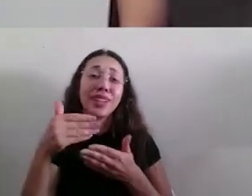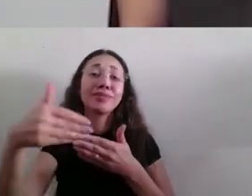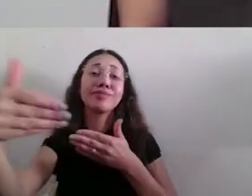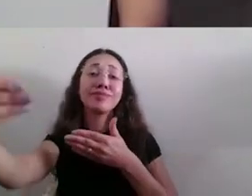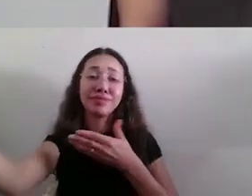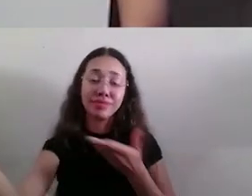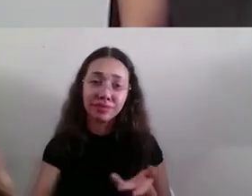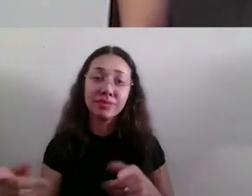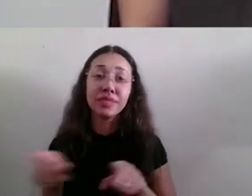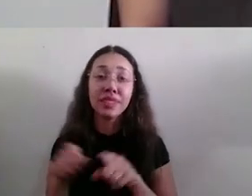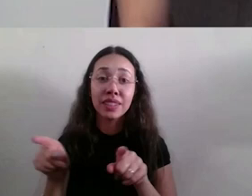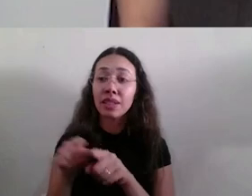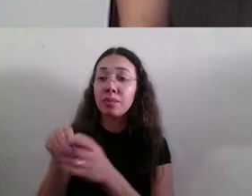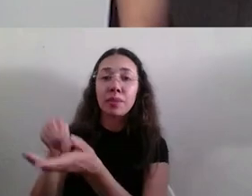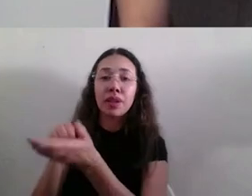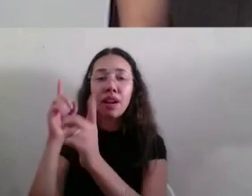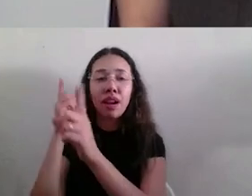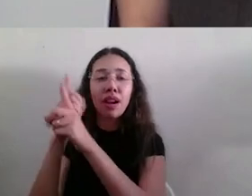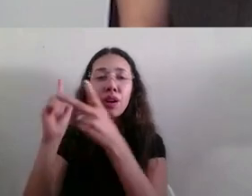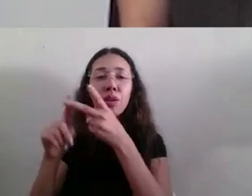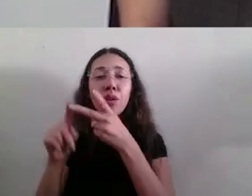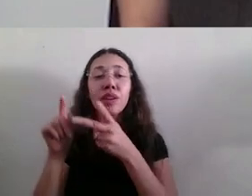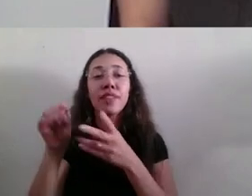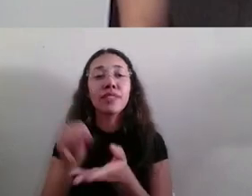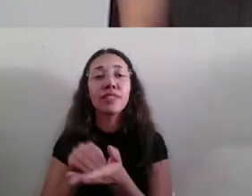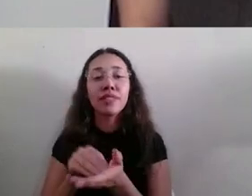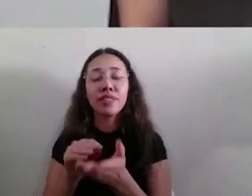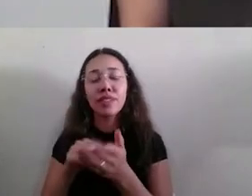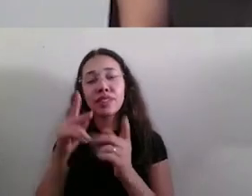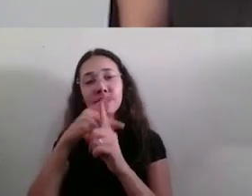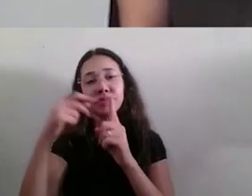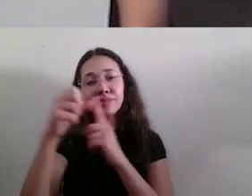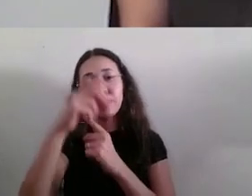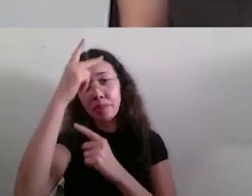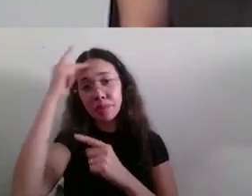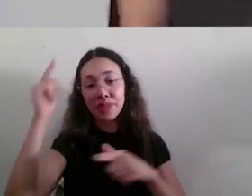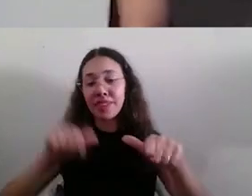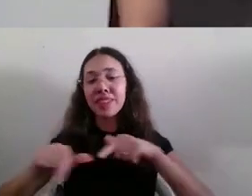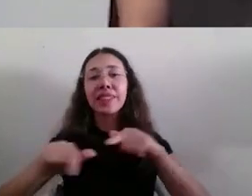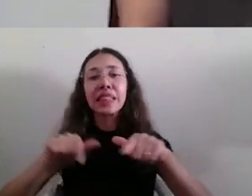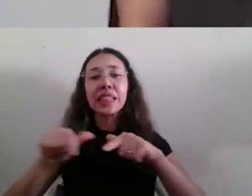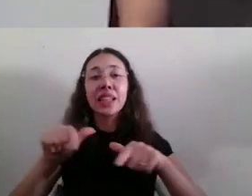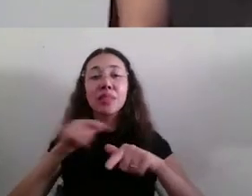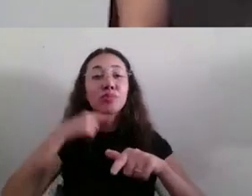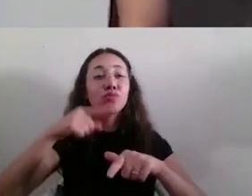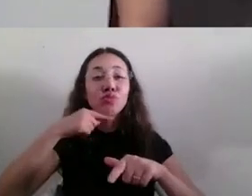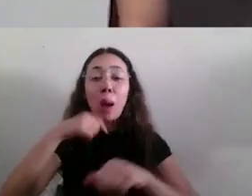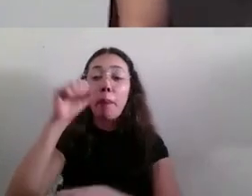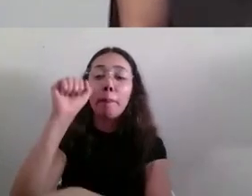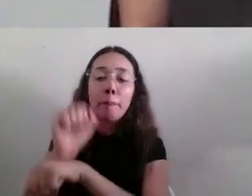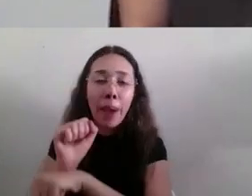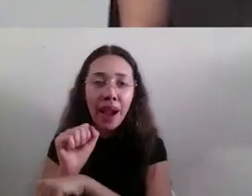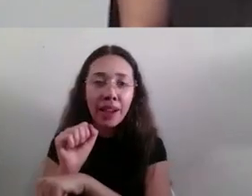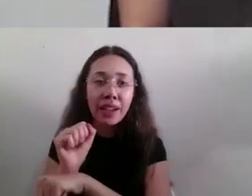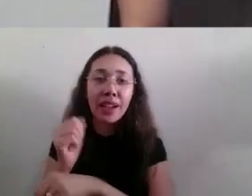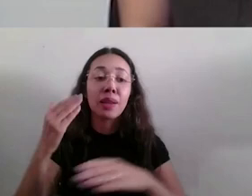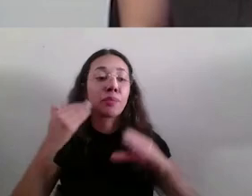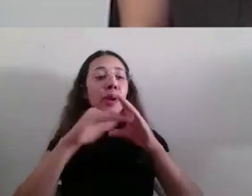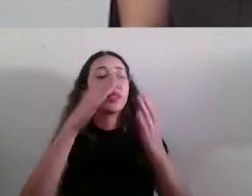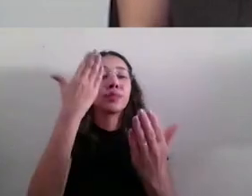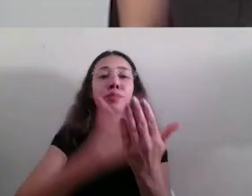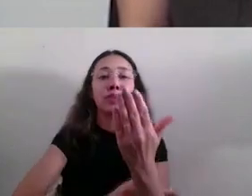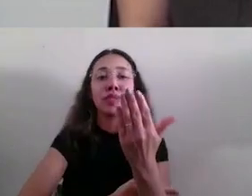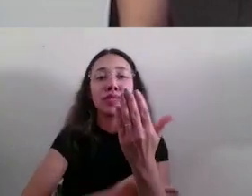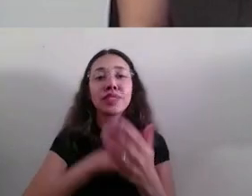por incapacidade, porque se tinha uma dificuldade muito grande de conseguir gerir aquelas perícias e os processos eles ficavam parados